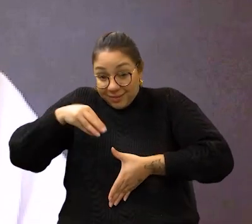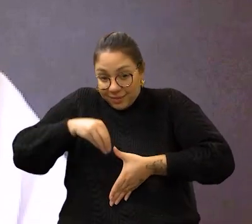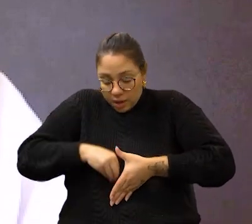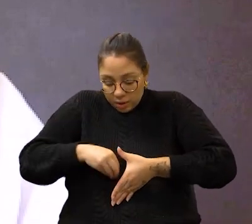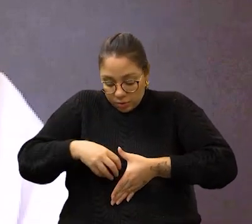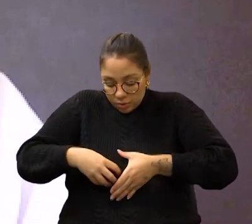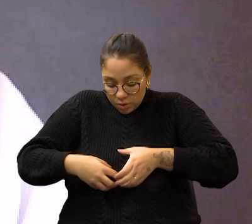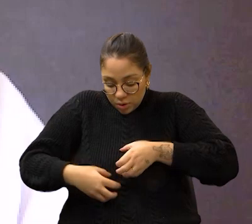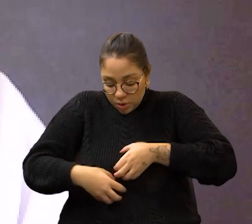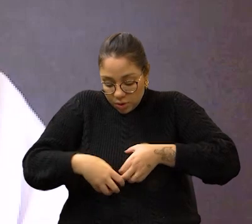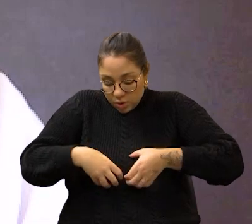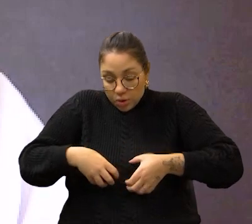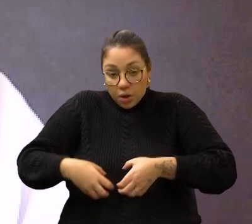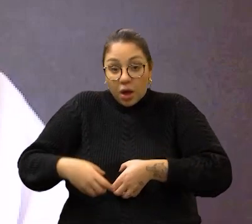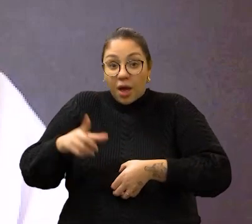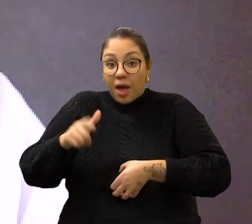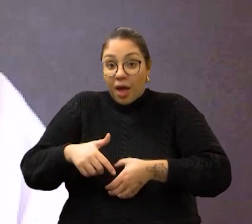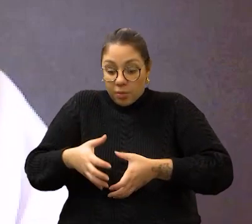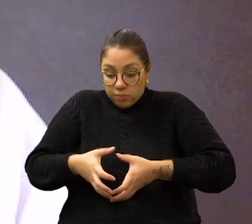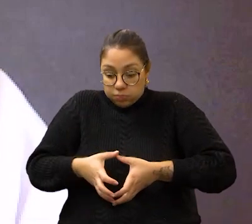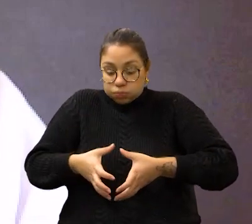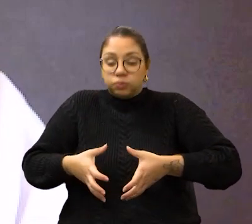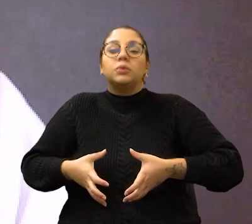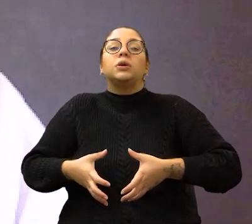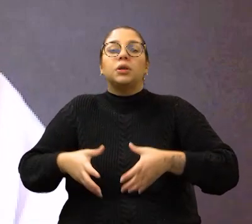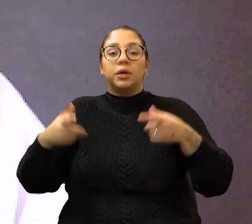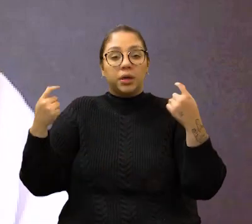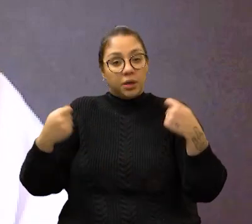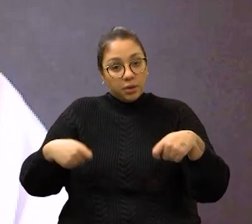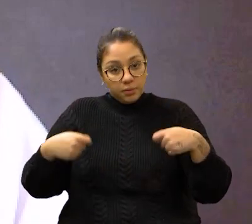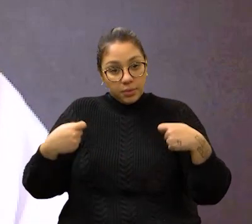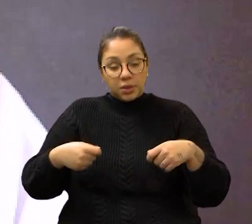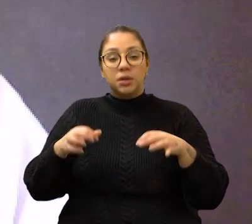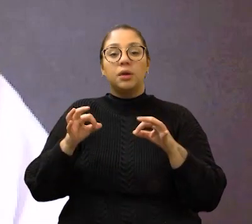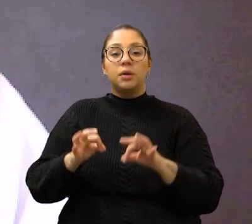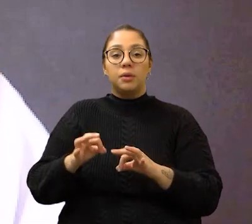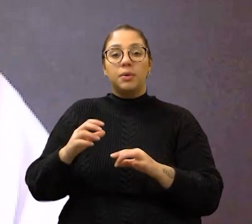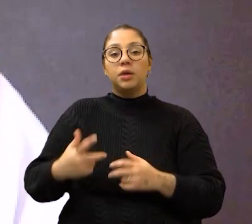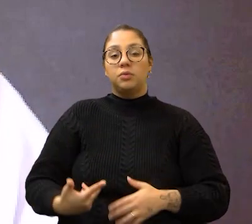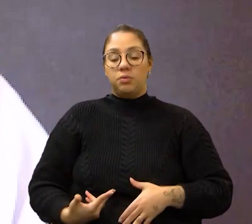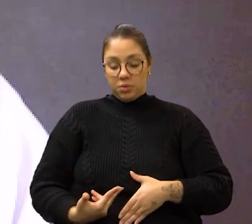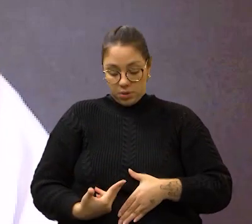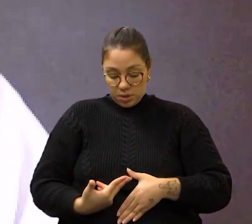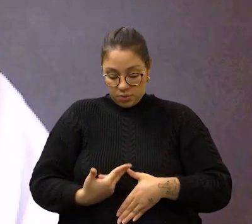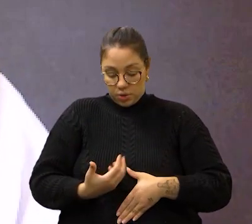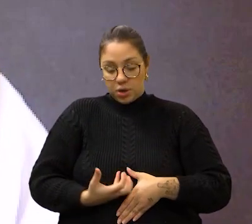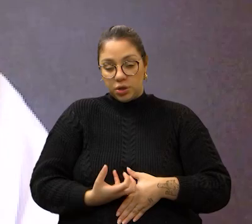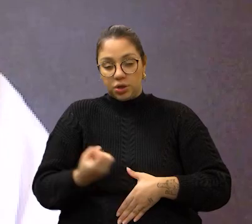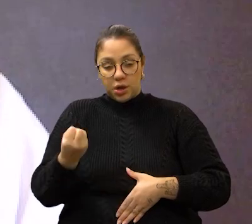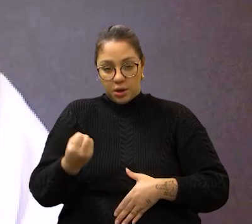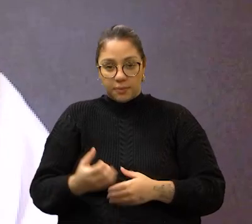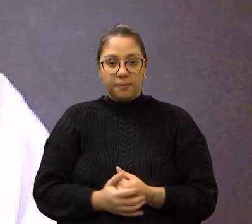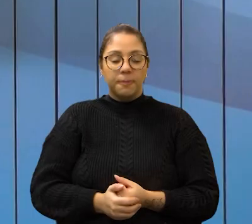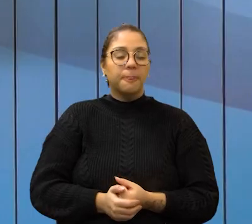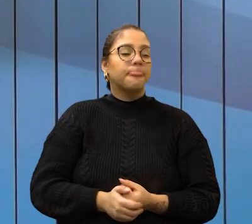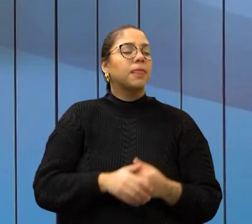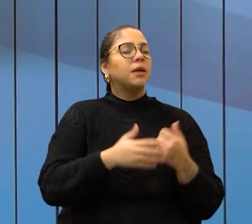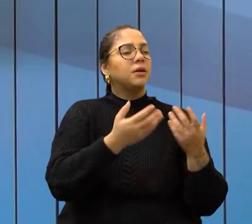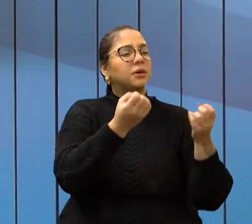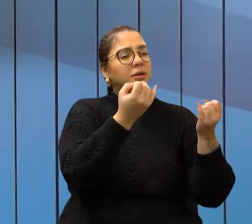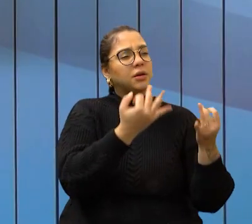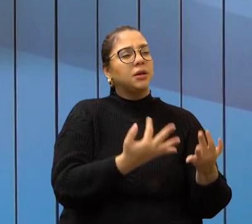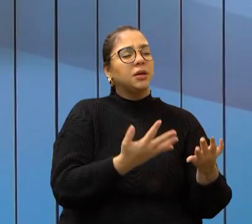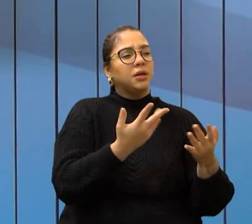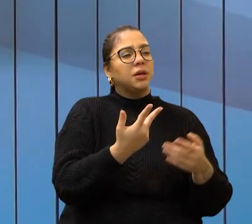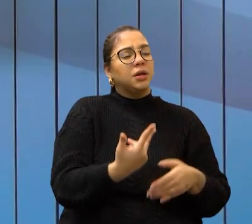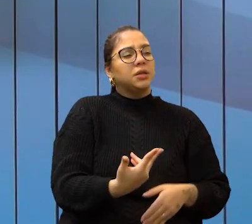uterina e que realmente são miomas muito grandes, a gente precisa realmente fazer uma cirurgia para retirá-los. Quando o senhor fala em